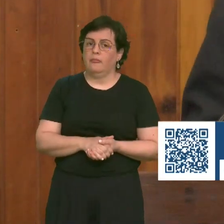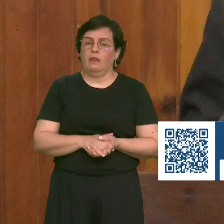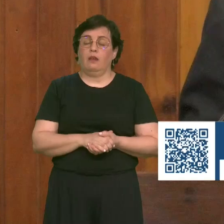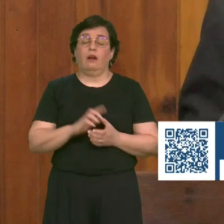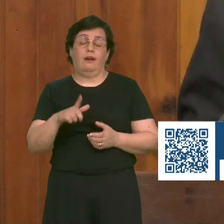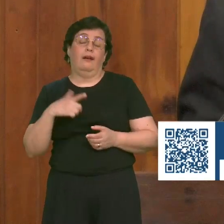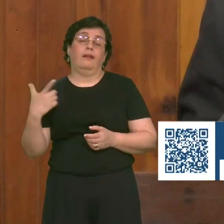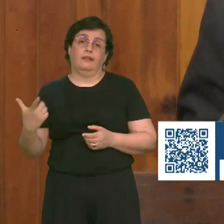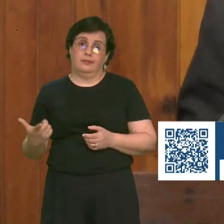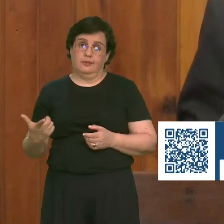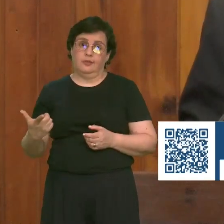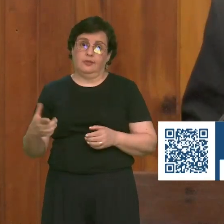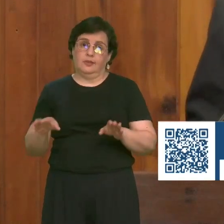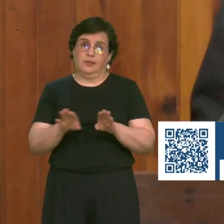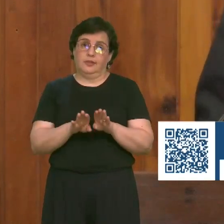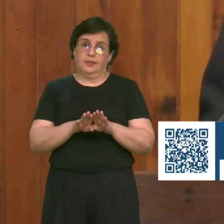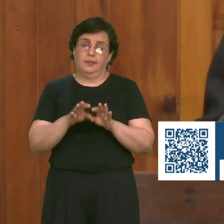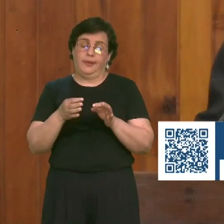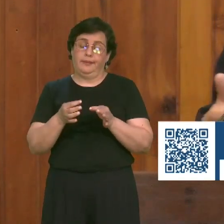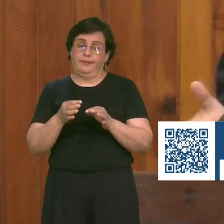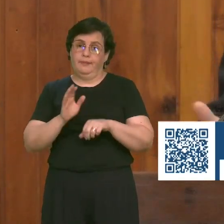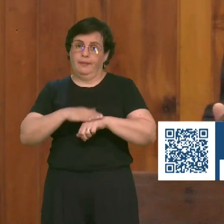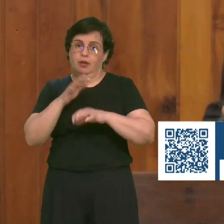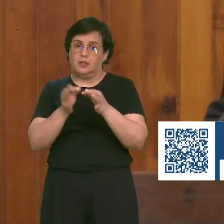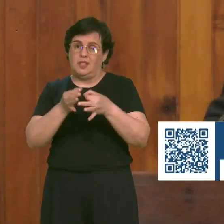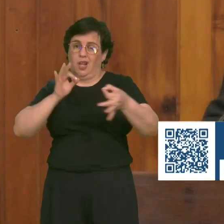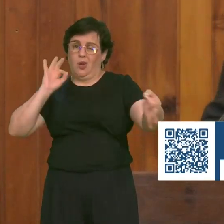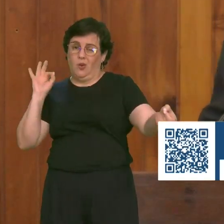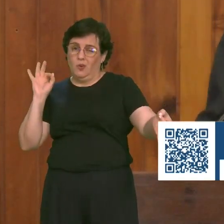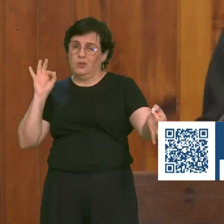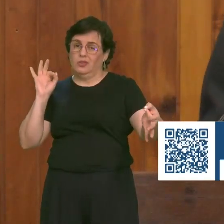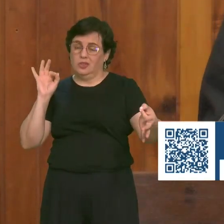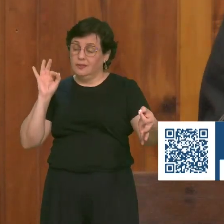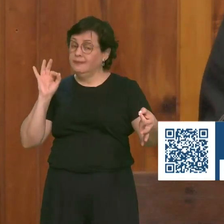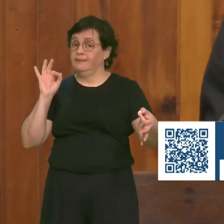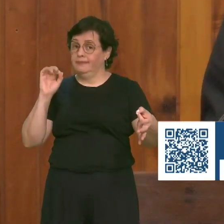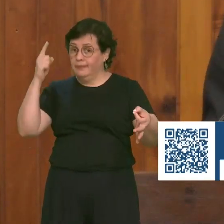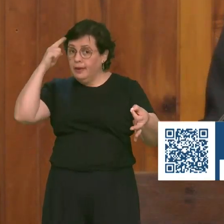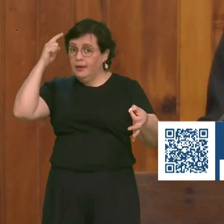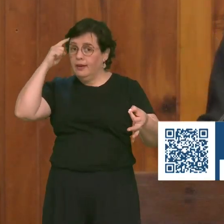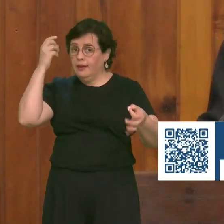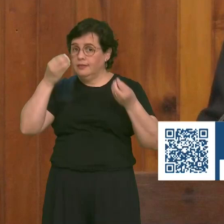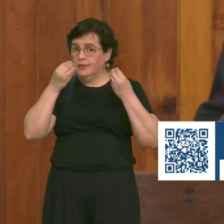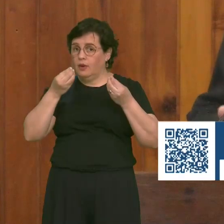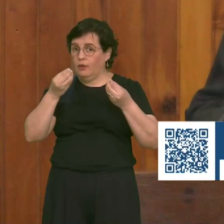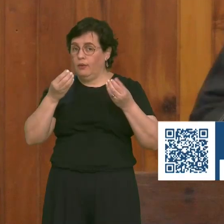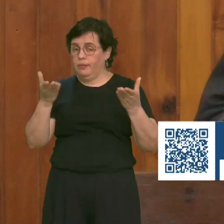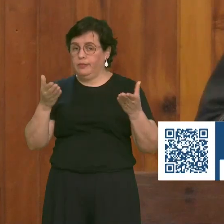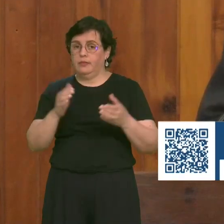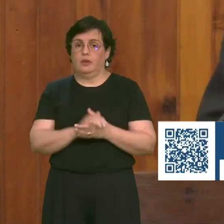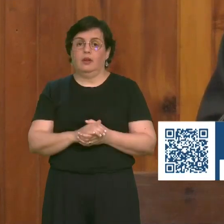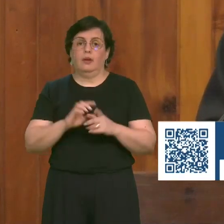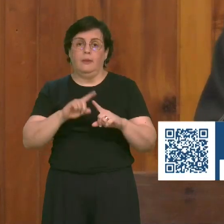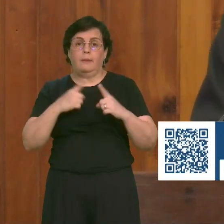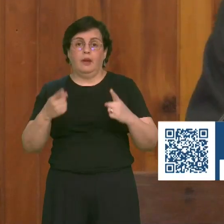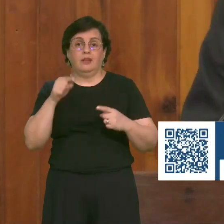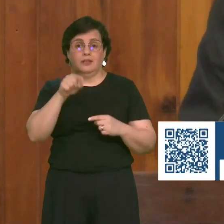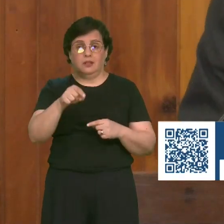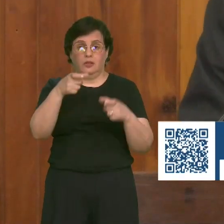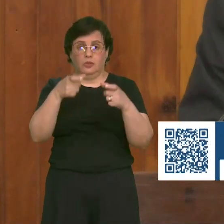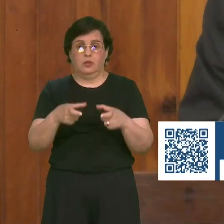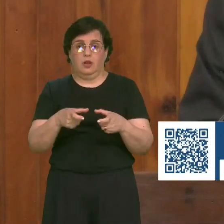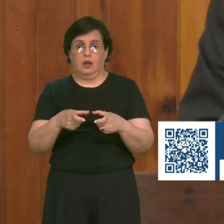dirás outras que estão mais afastadas que estão na periferia imagina como que estão as outras e a UBS Nova Marília